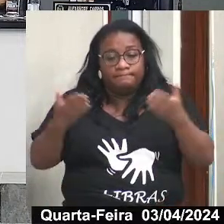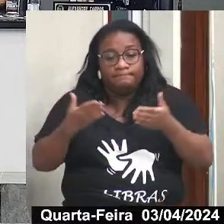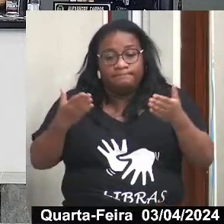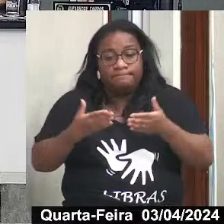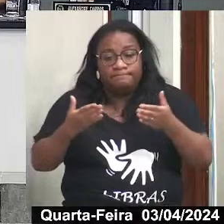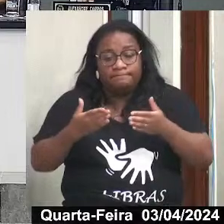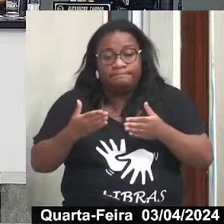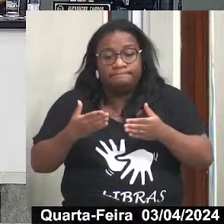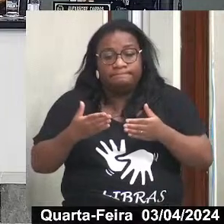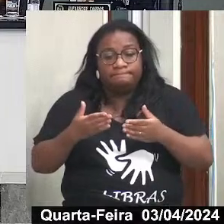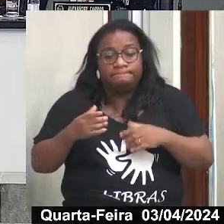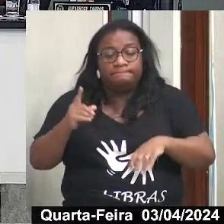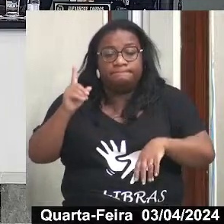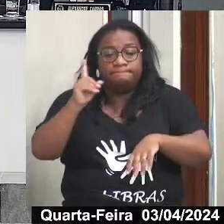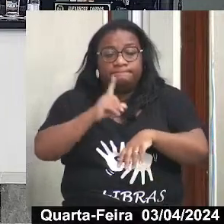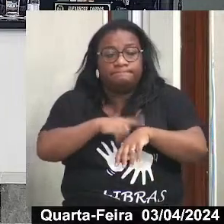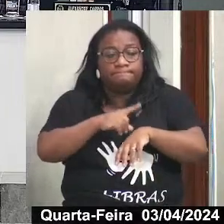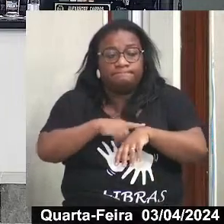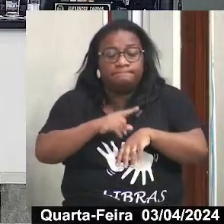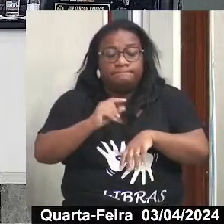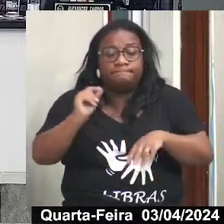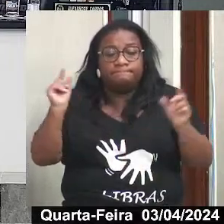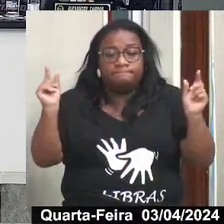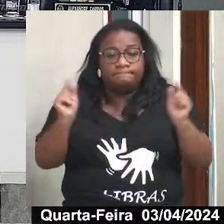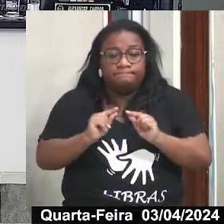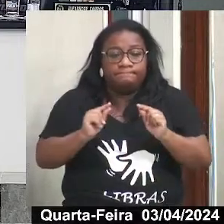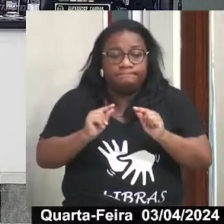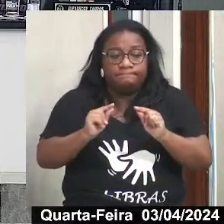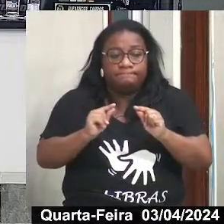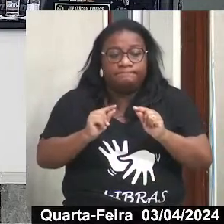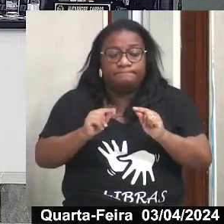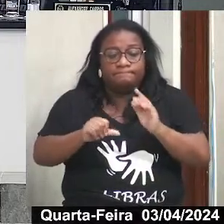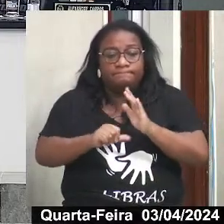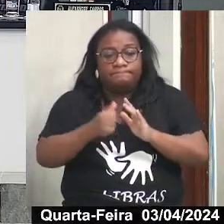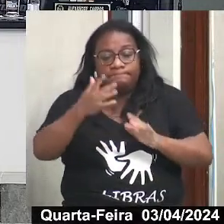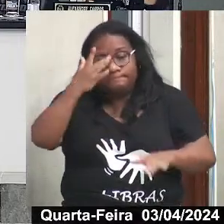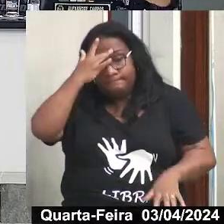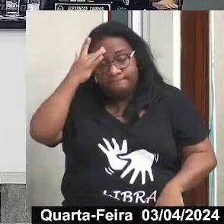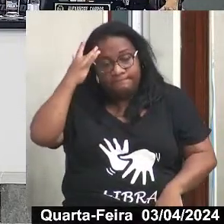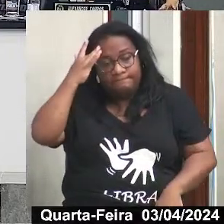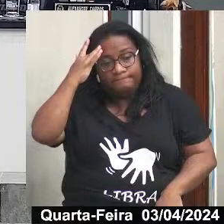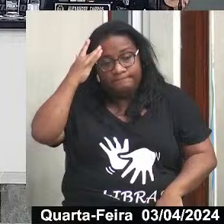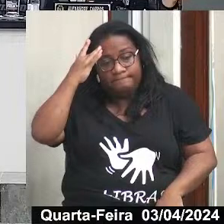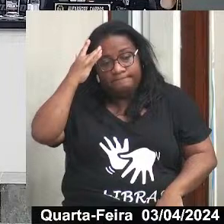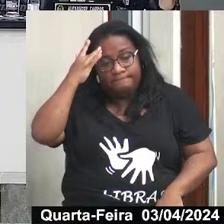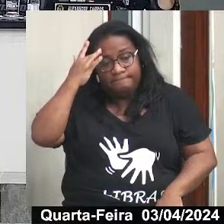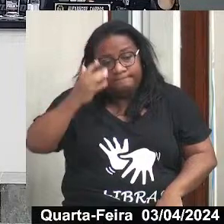Neste momento, nós passaremos ao pequeno expediente. Primeiro escrito.